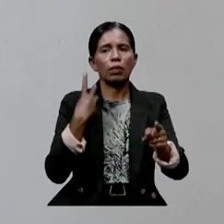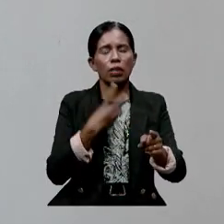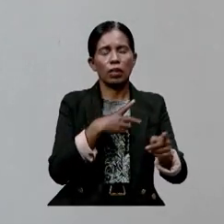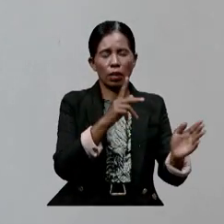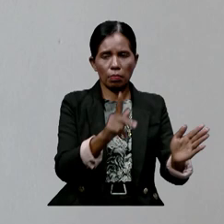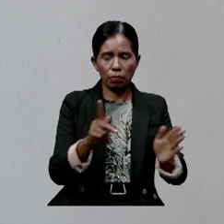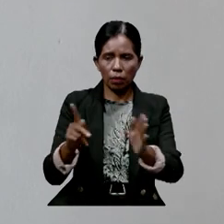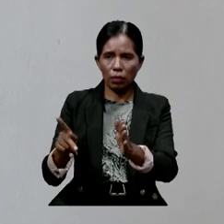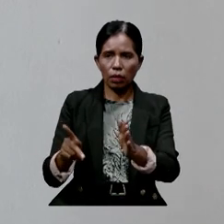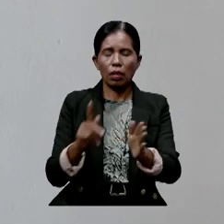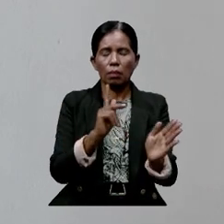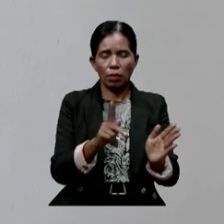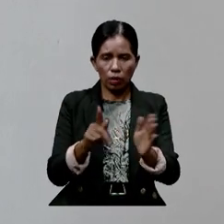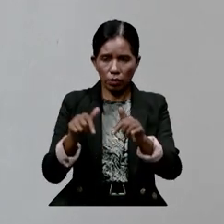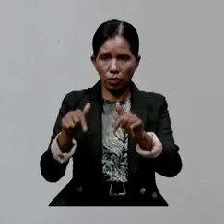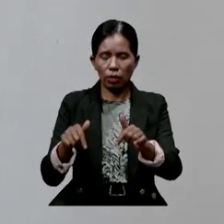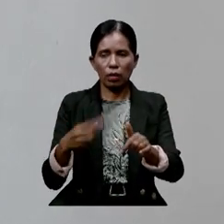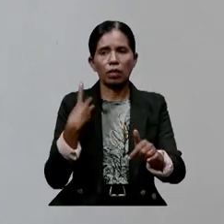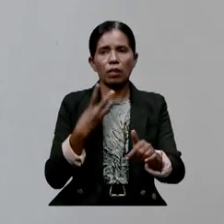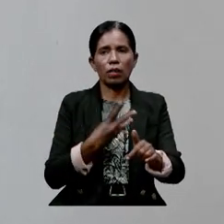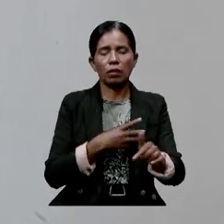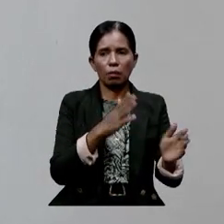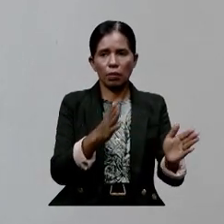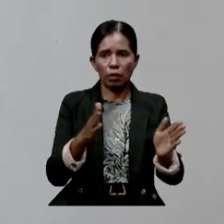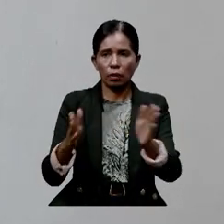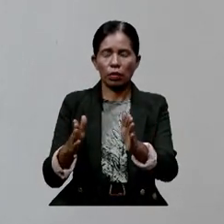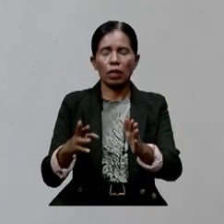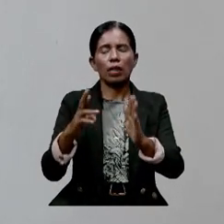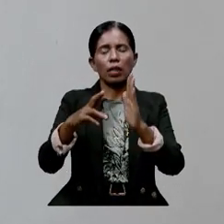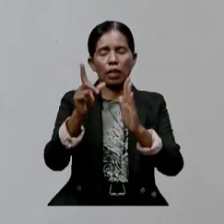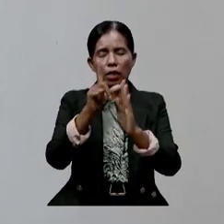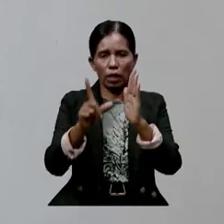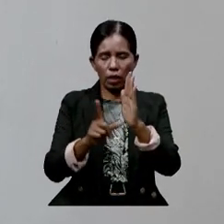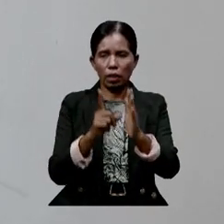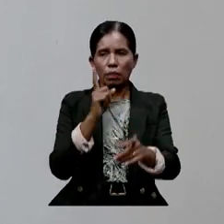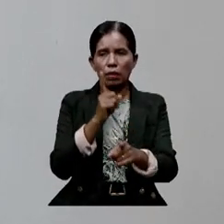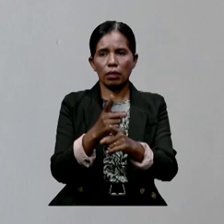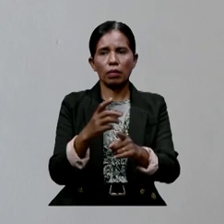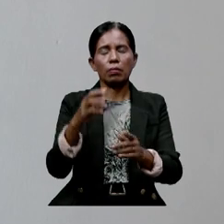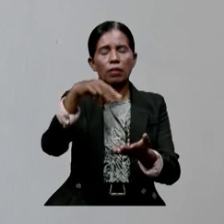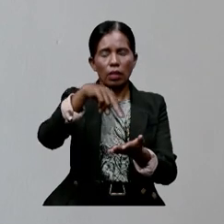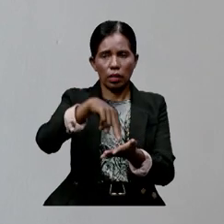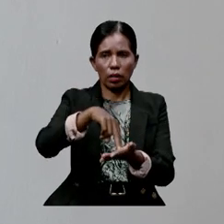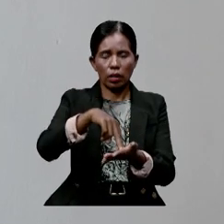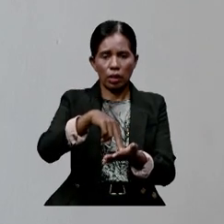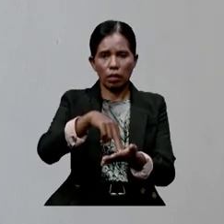prepara plano e dané, ao mesmo tempo, vamos se prepara enquadramento legal para estabelecimento